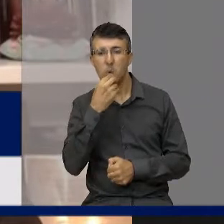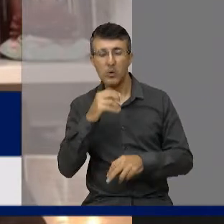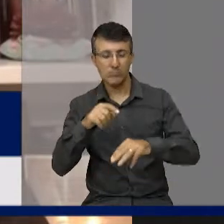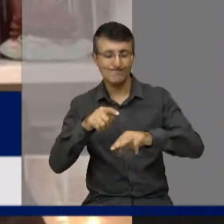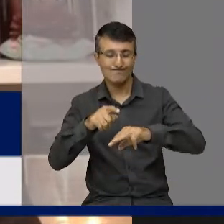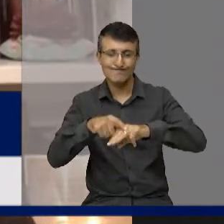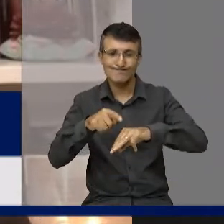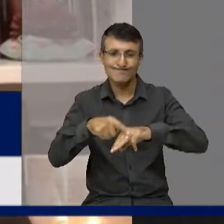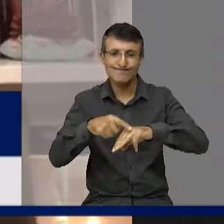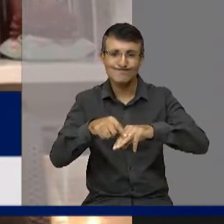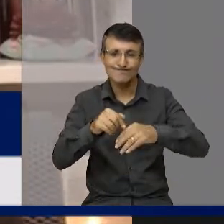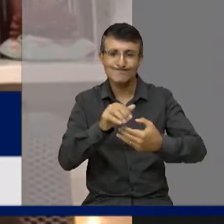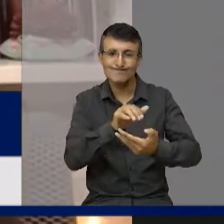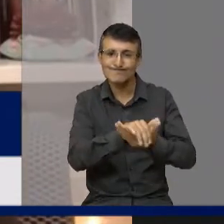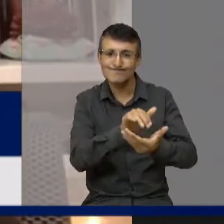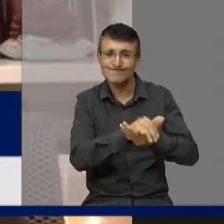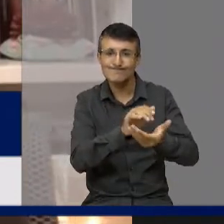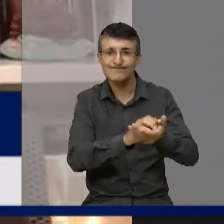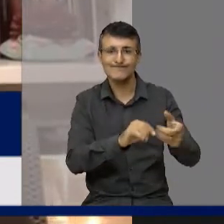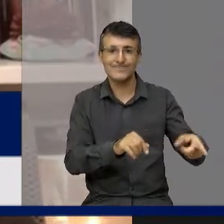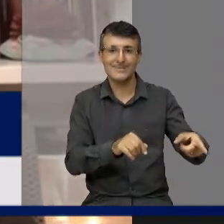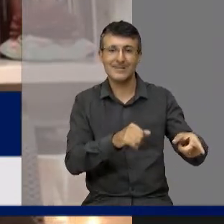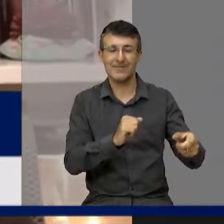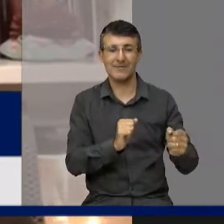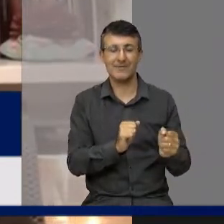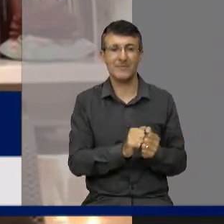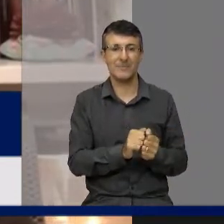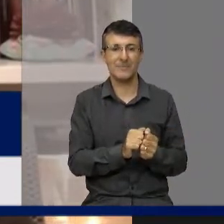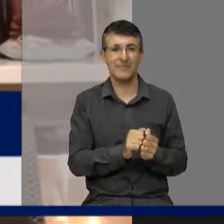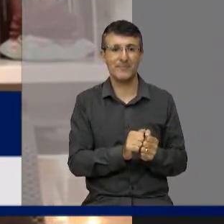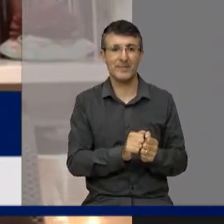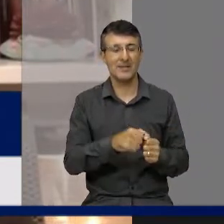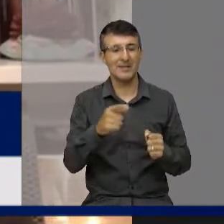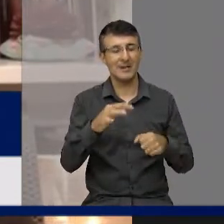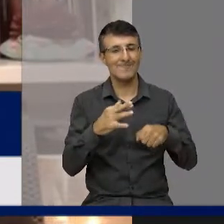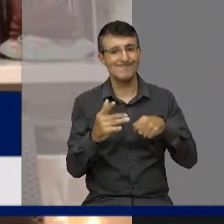vítima. Infelizmente, né, a pandemia está longe do seu